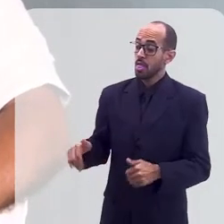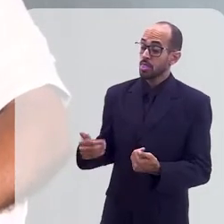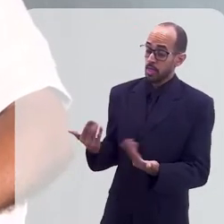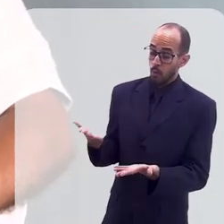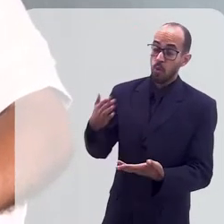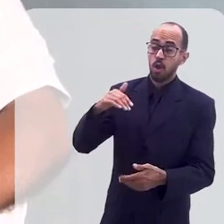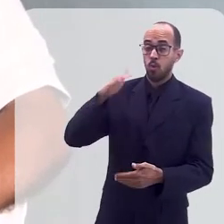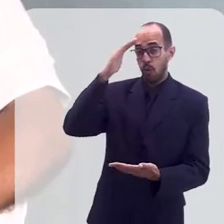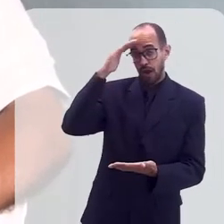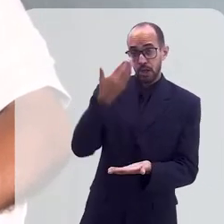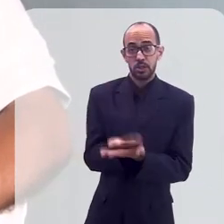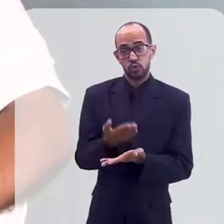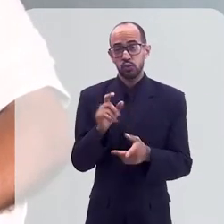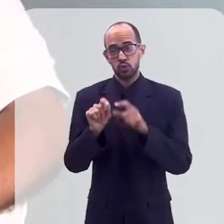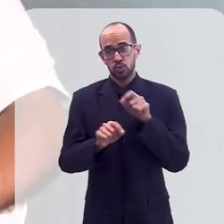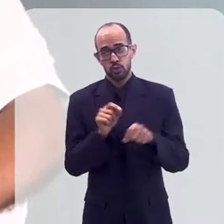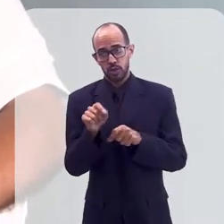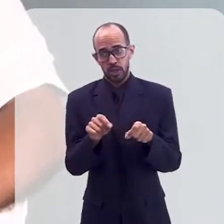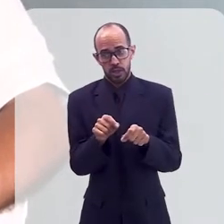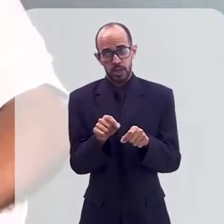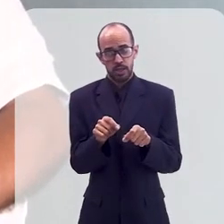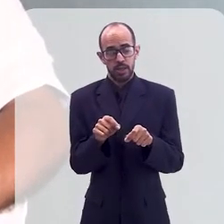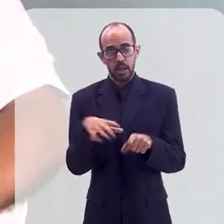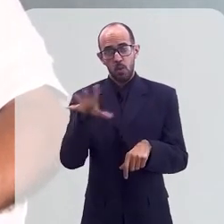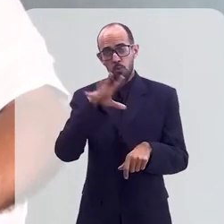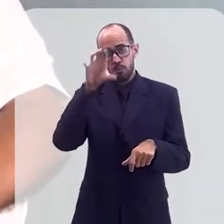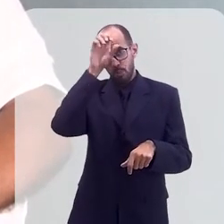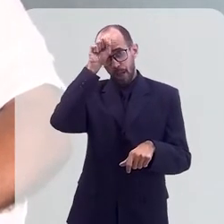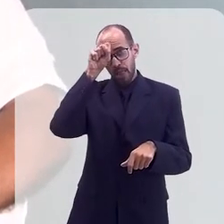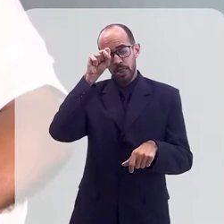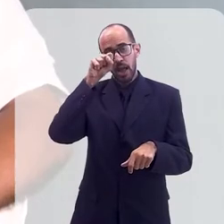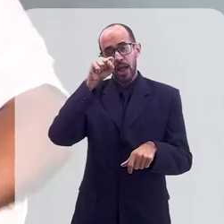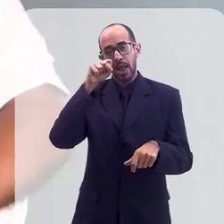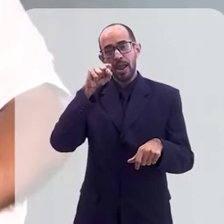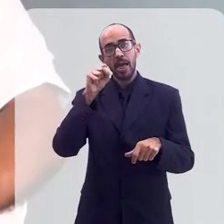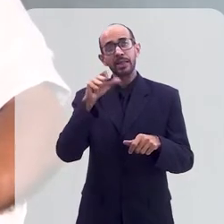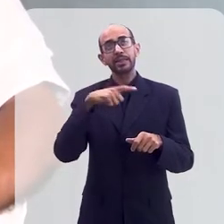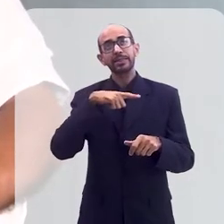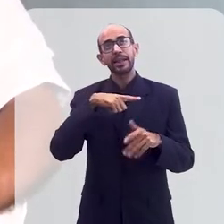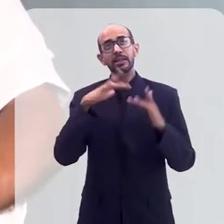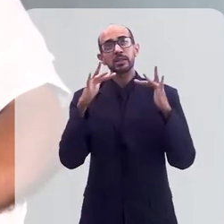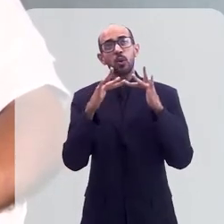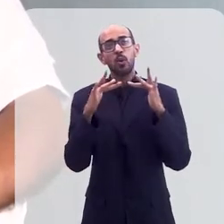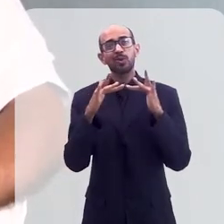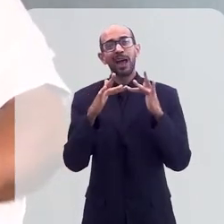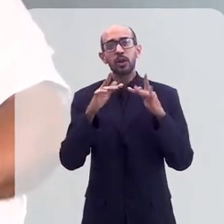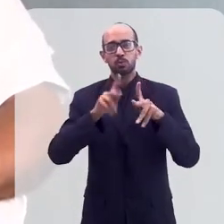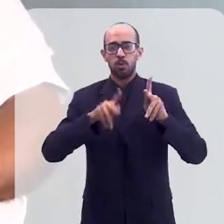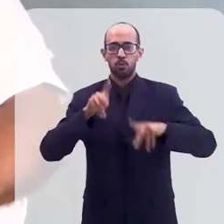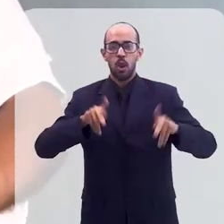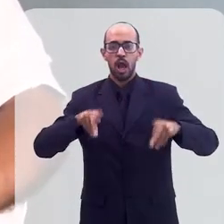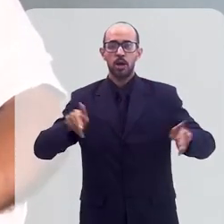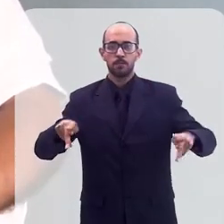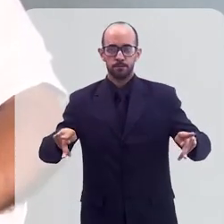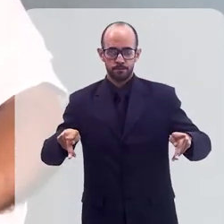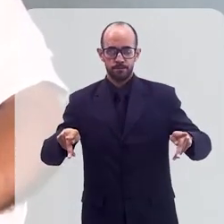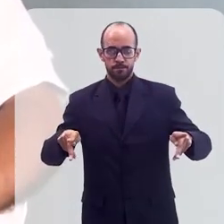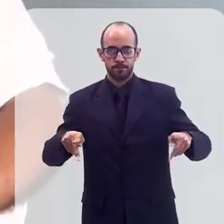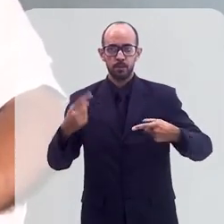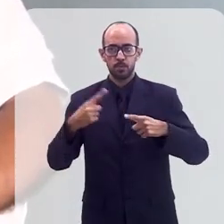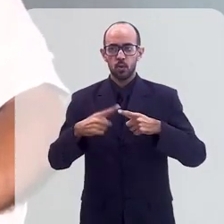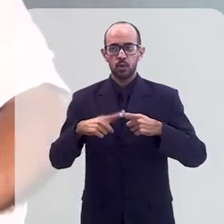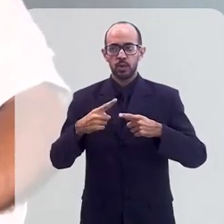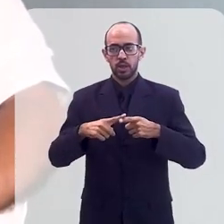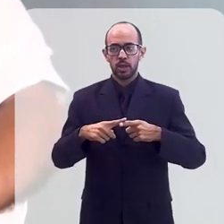Eu acredito que a Umbanda é pop, né? O termo acho que é até isso, não sei se eu estou sendo vulgar em falar.